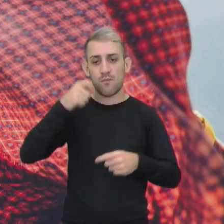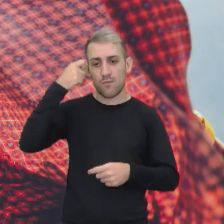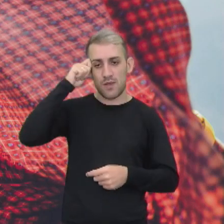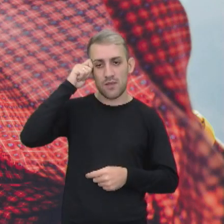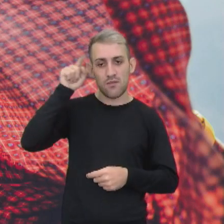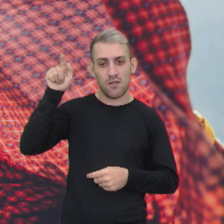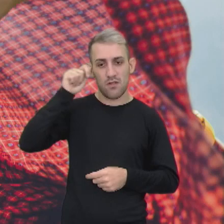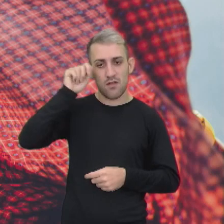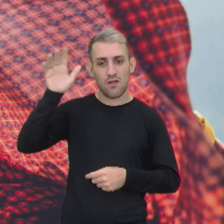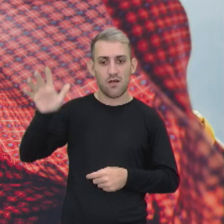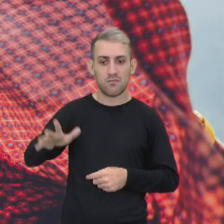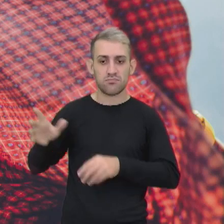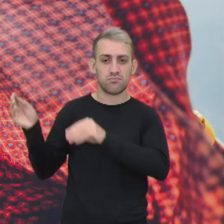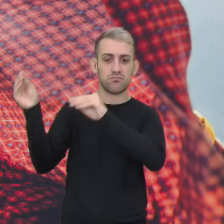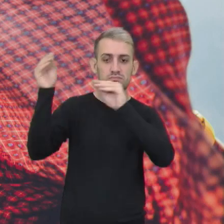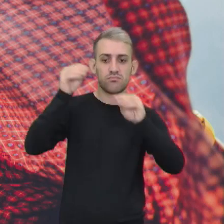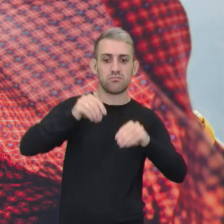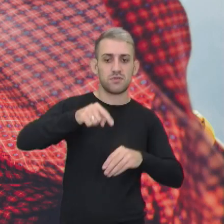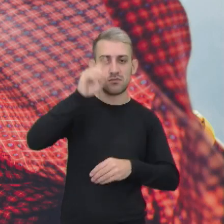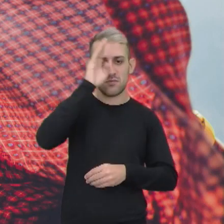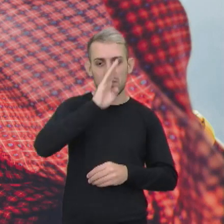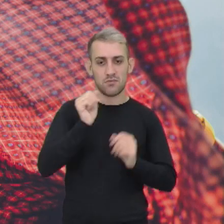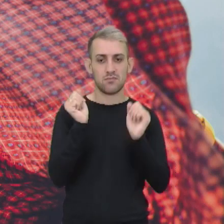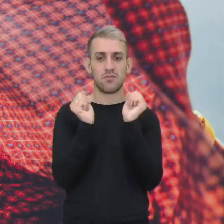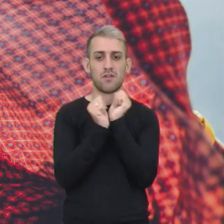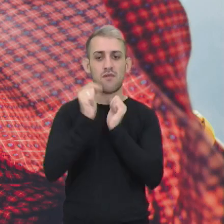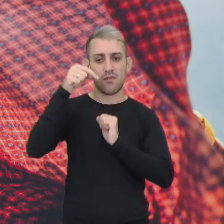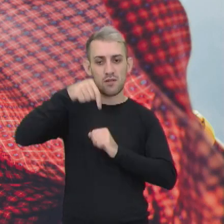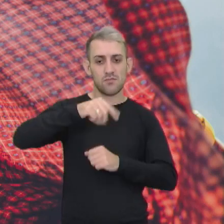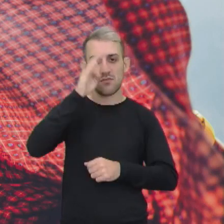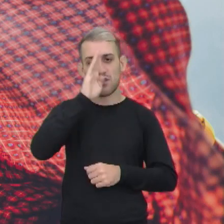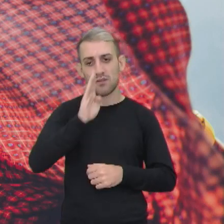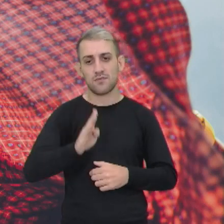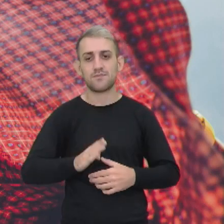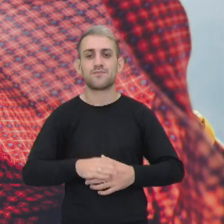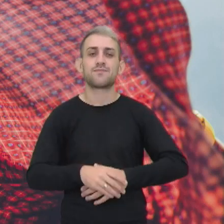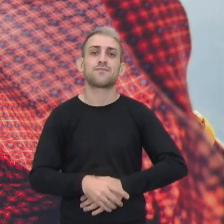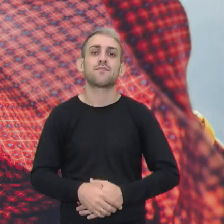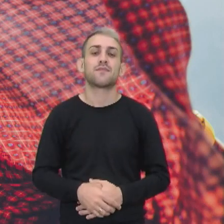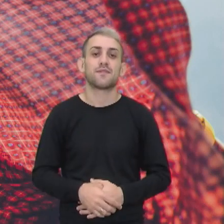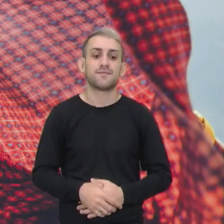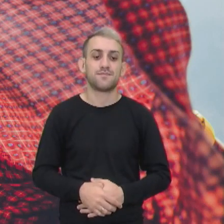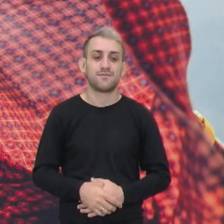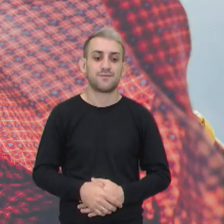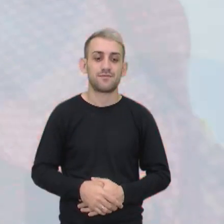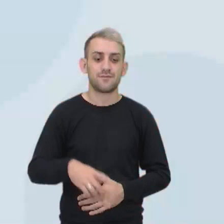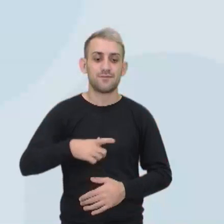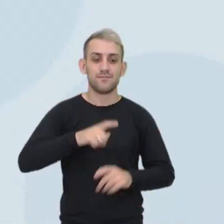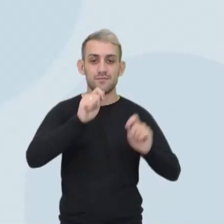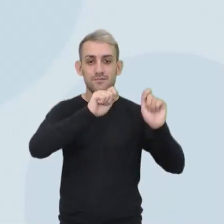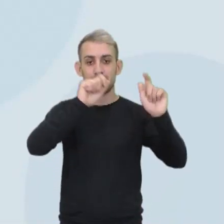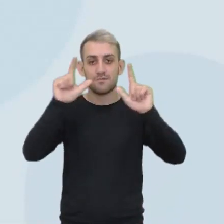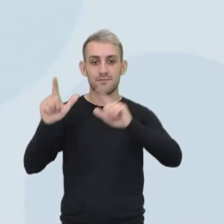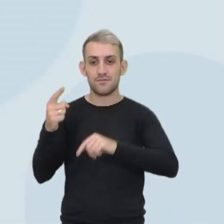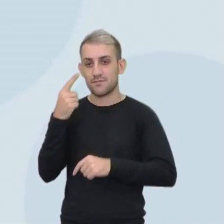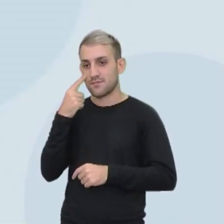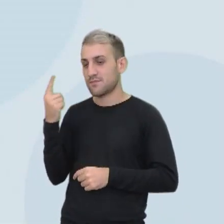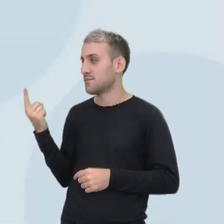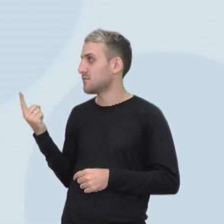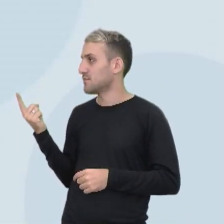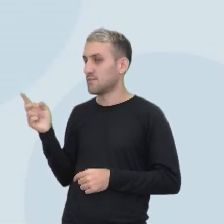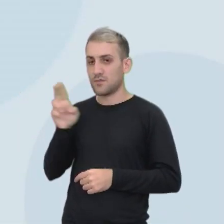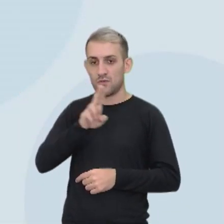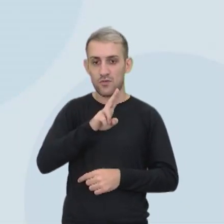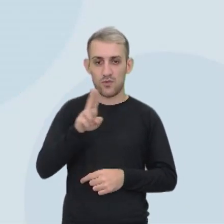africanos que foram trazidos para cá e escravizados aqui. Tá? Pessoal, está aí na tela, esse é Aníbal Quijano, é